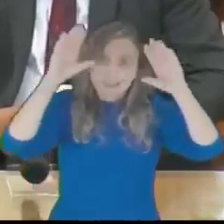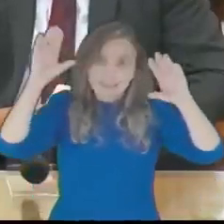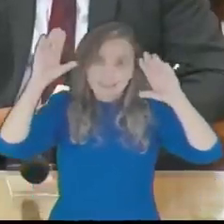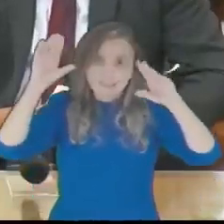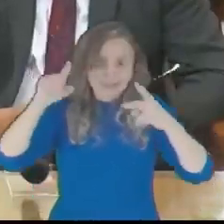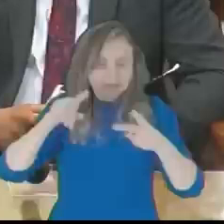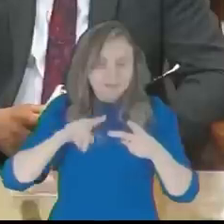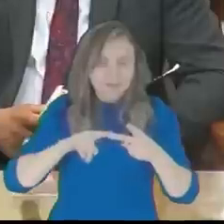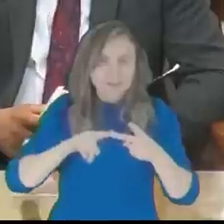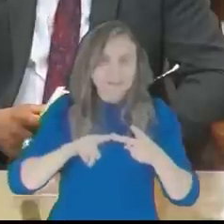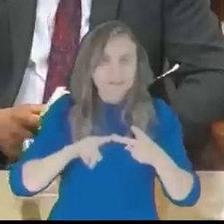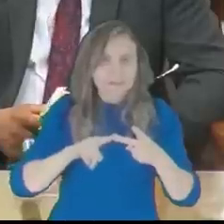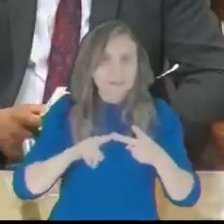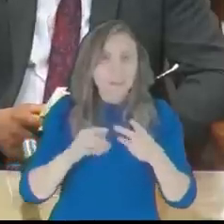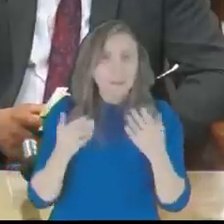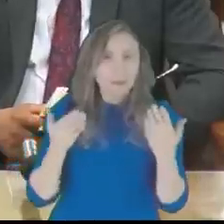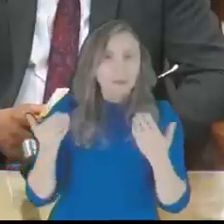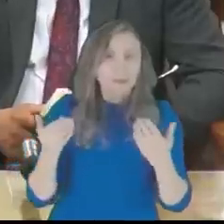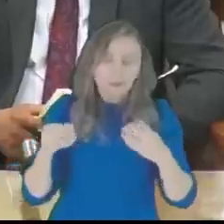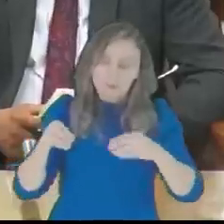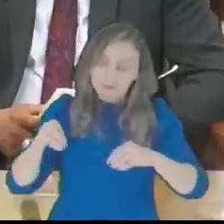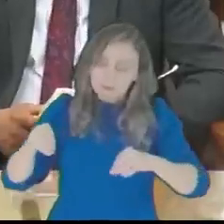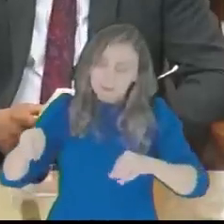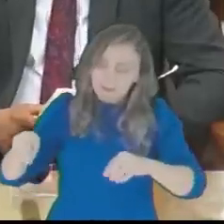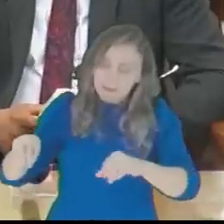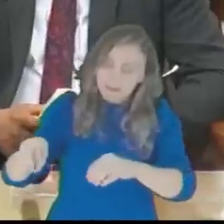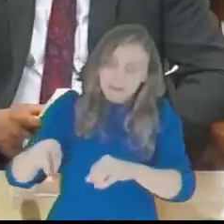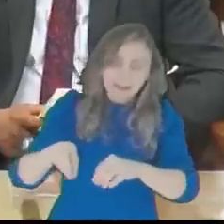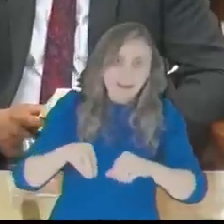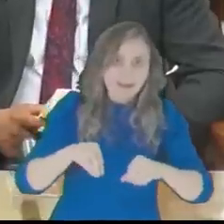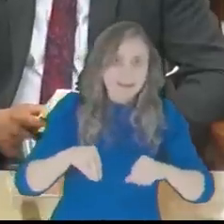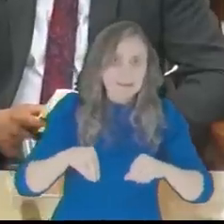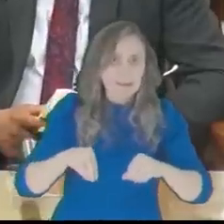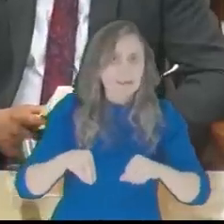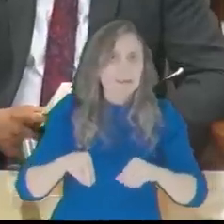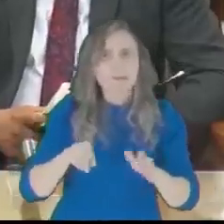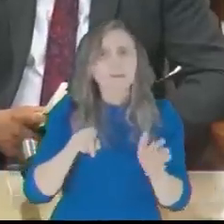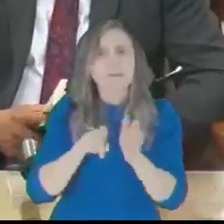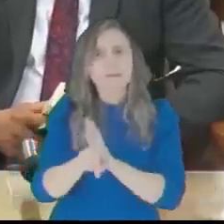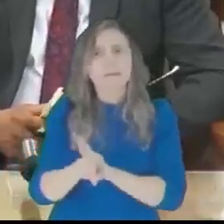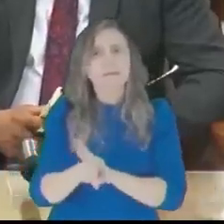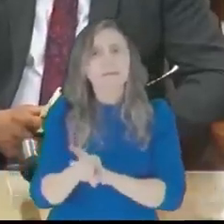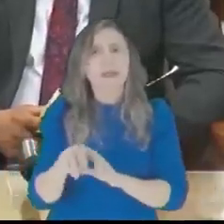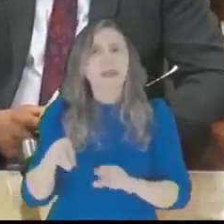comparada à areia. Areia é da terra ou é do céu?